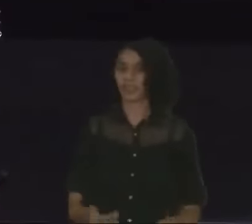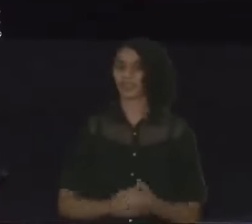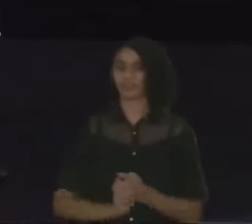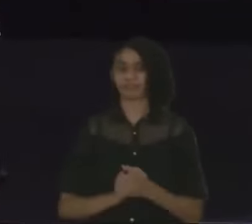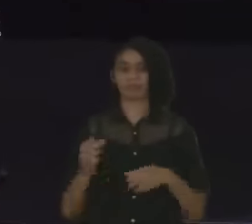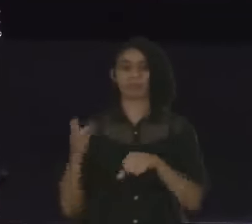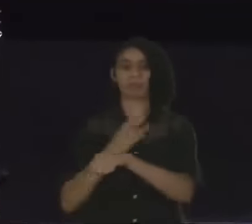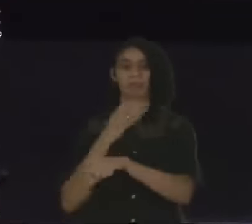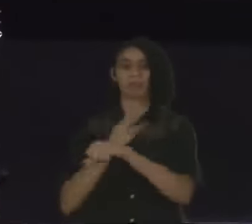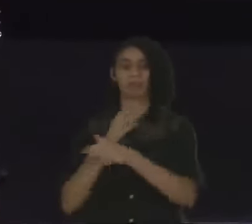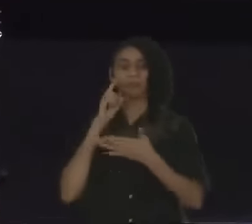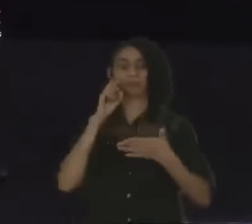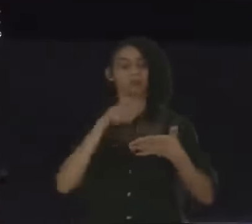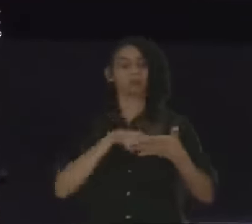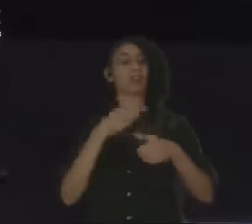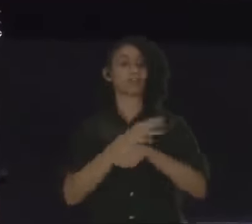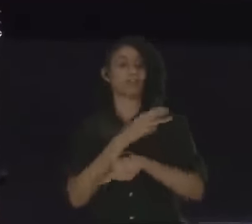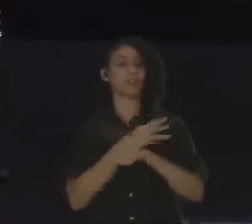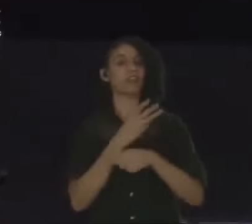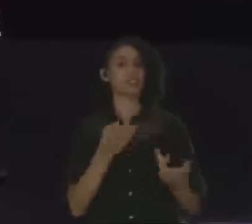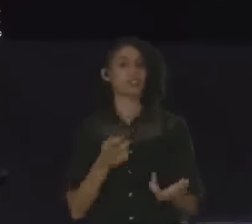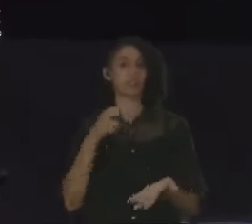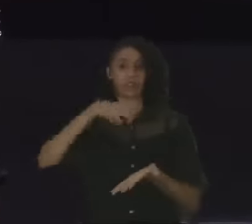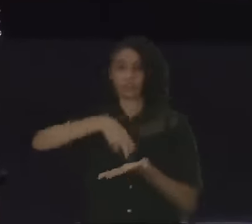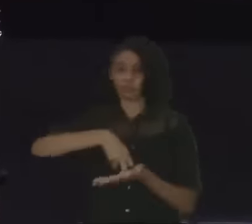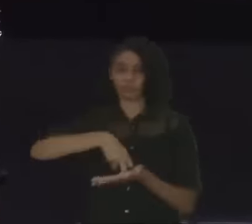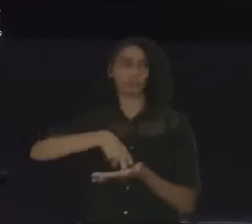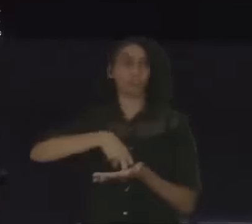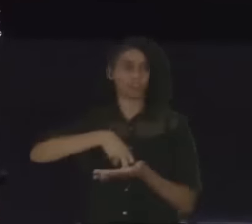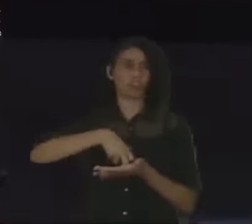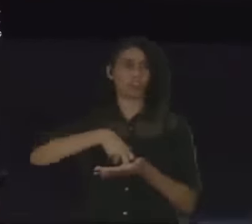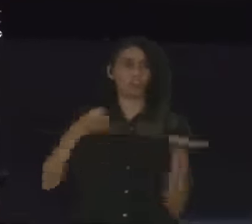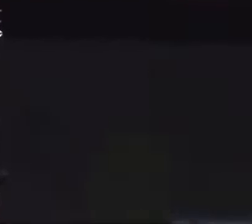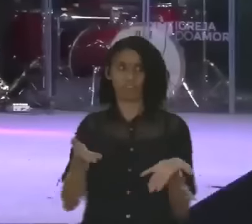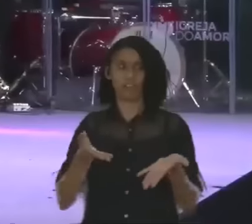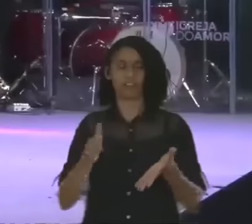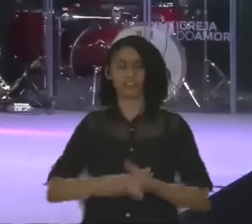no WhatsApp de joelho no milho